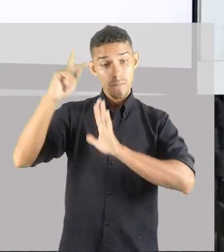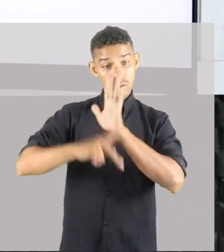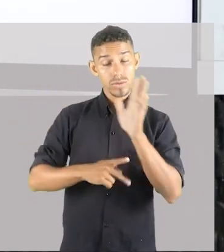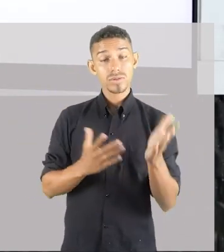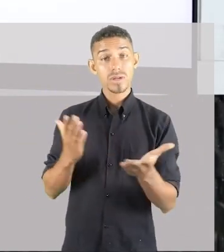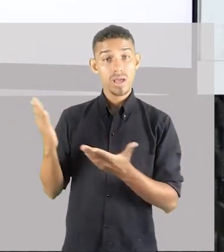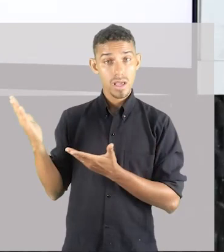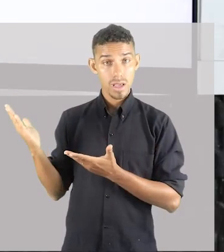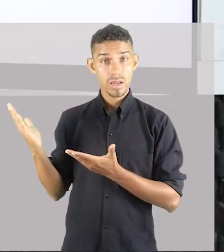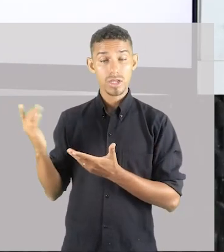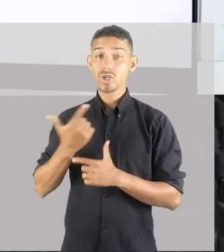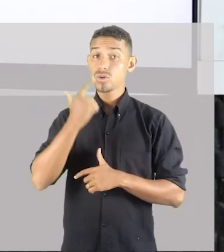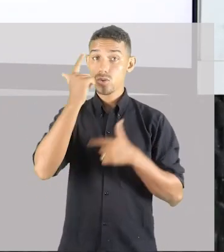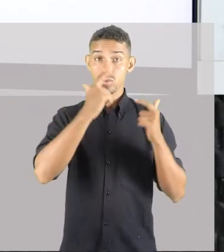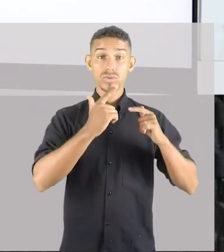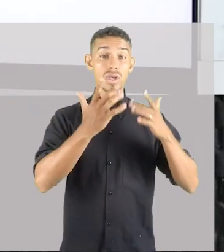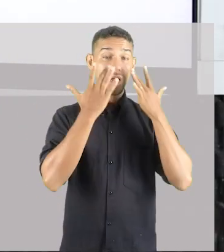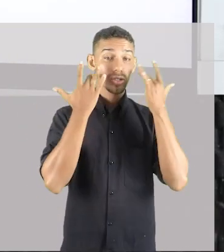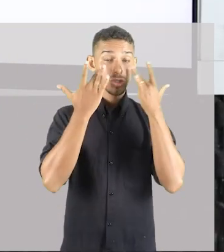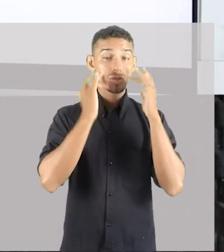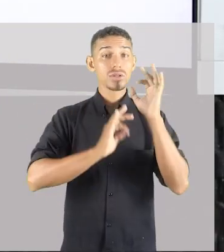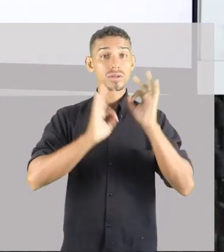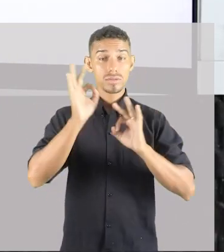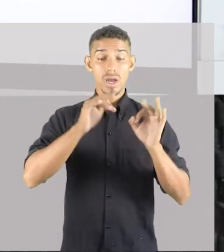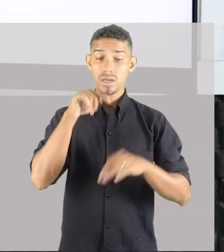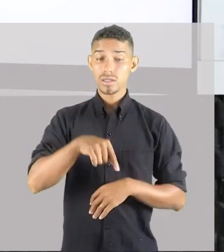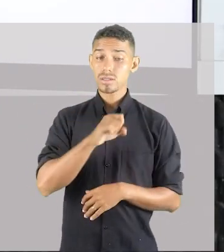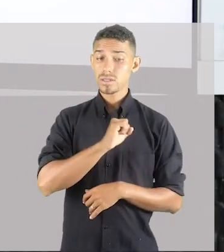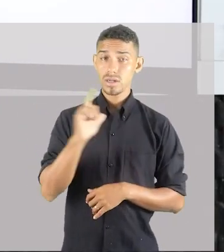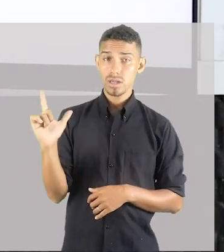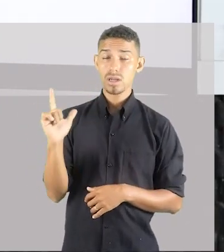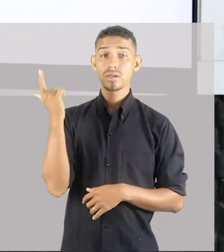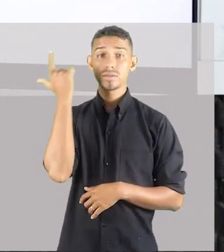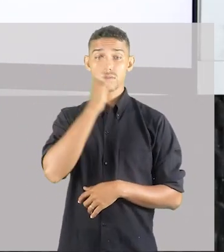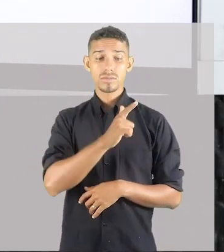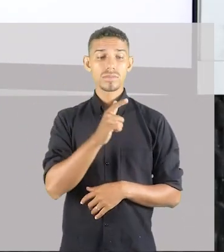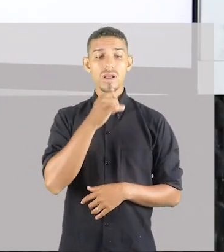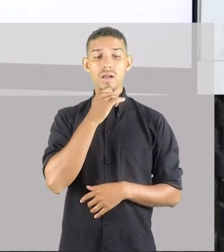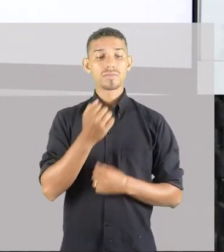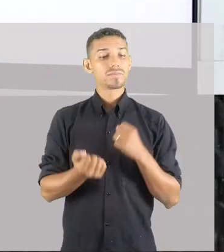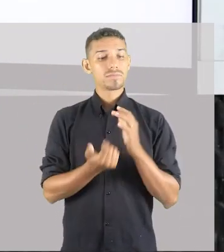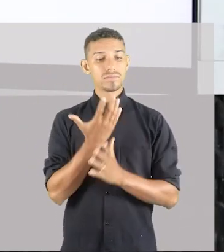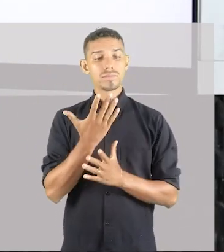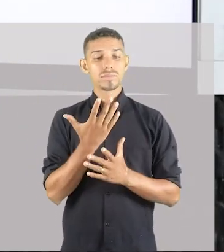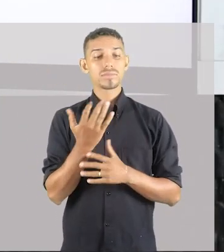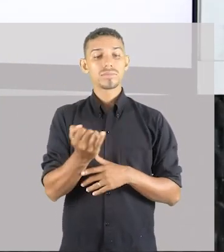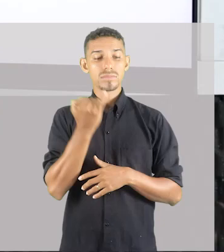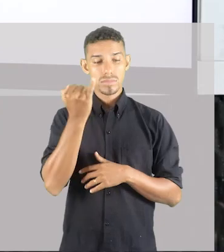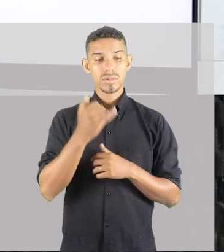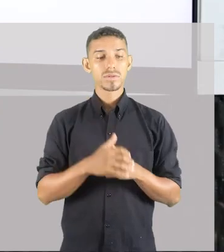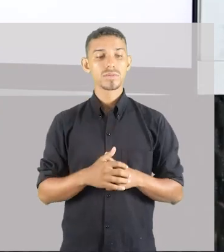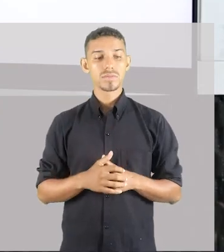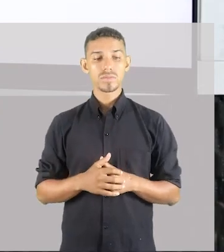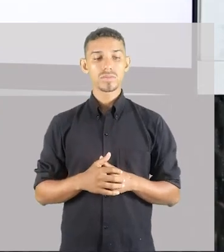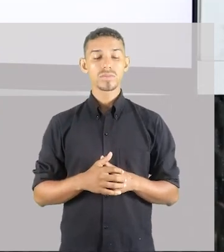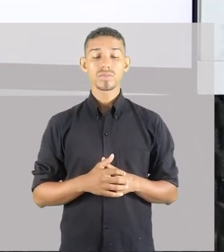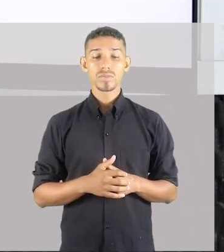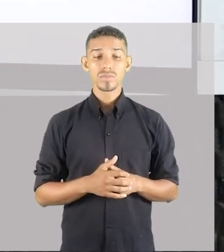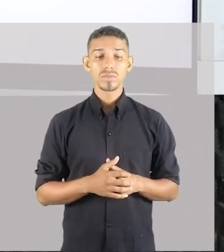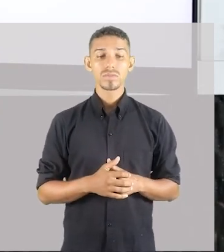ele e eles e outros artistas urbanos daqui de São Luís participam e promovem vale muito a pena seguir os dois